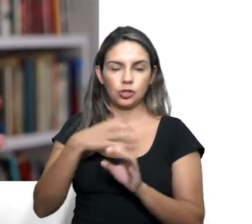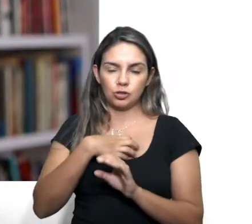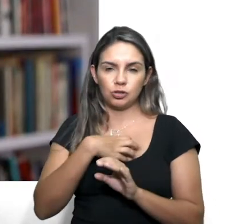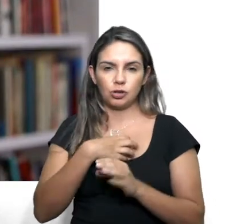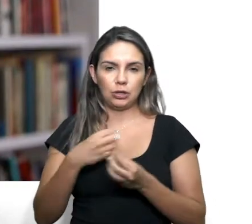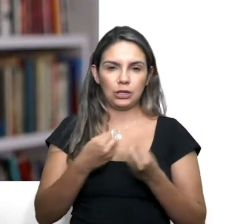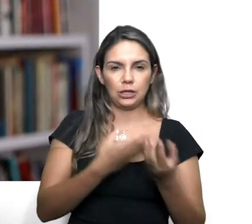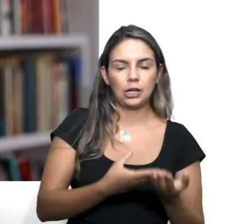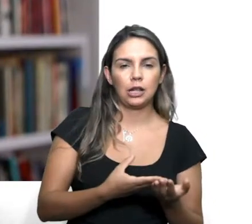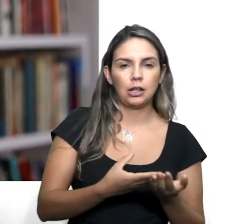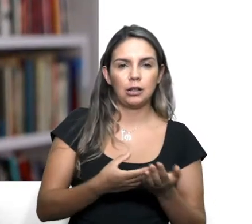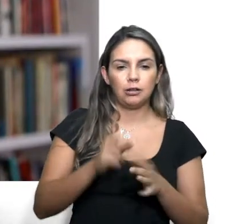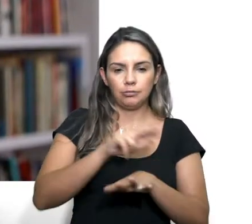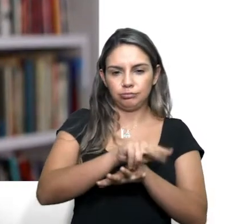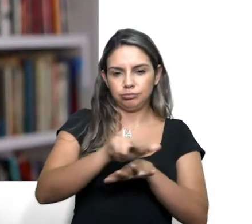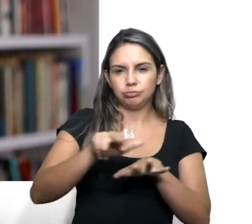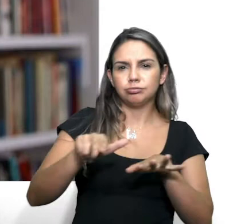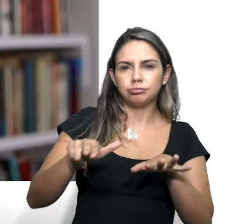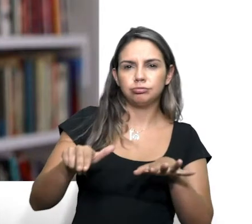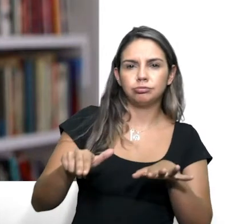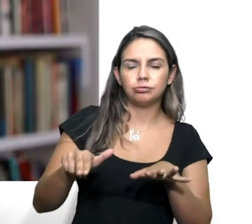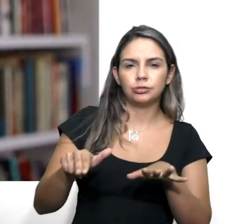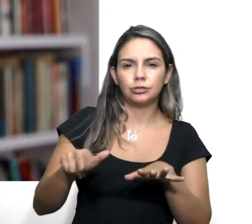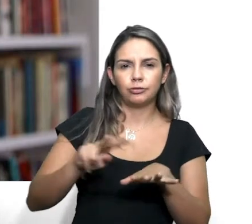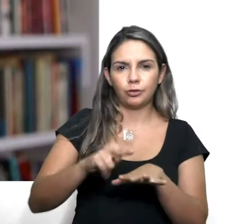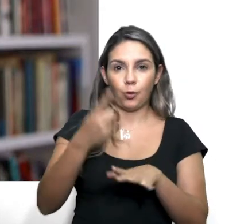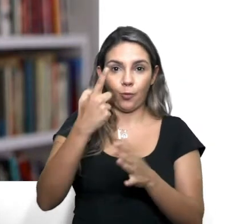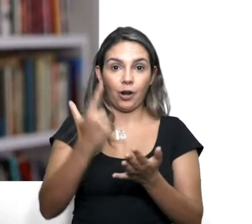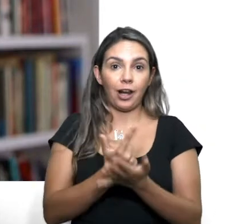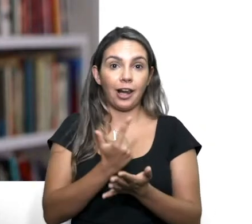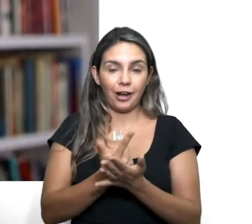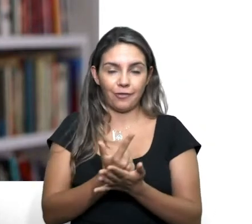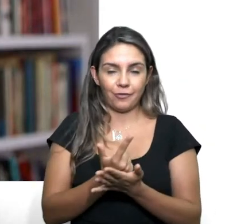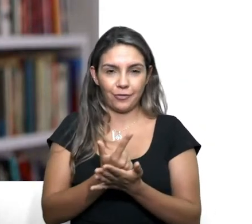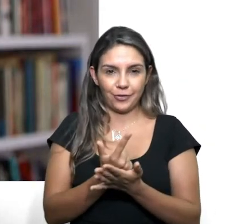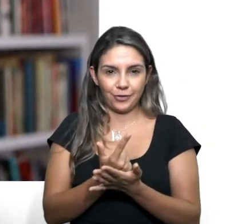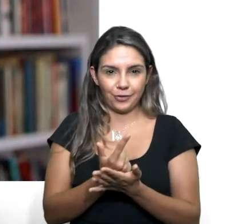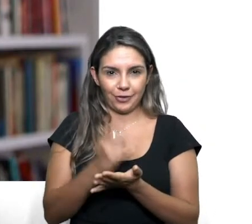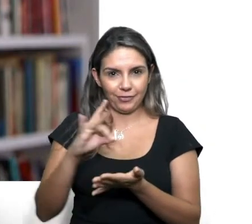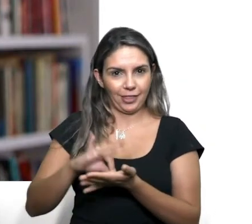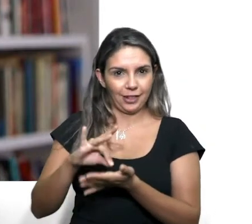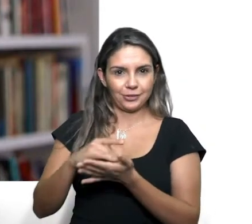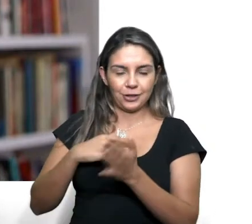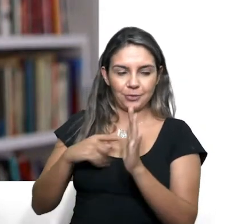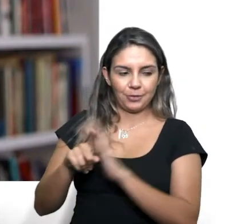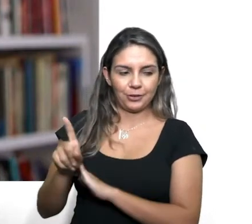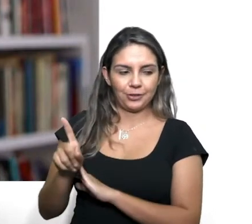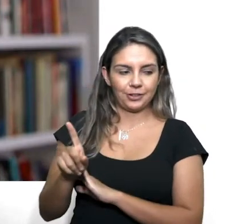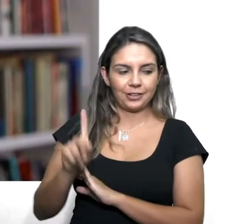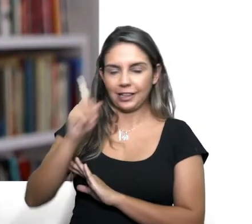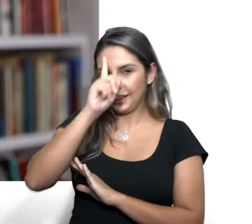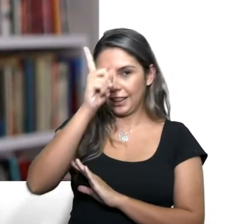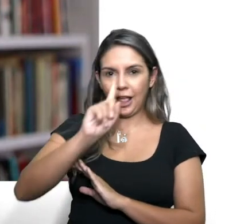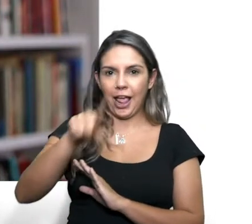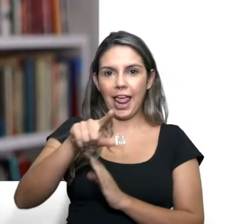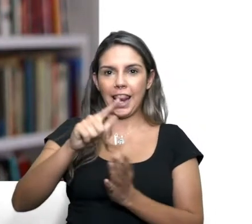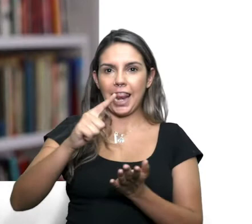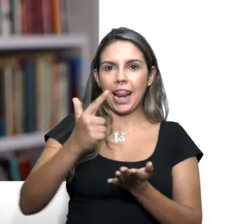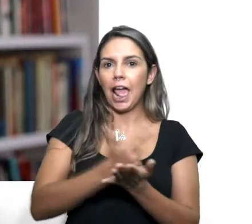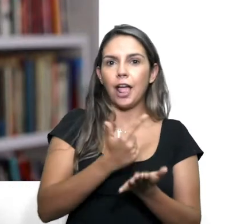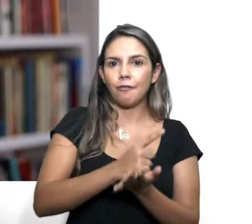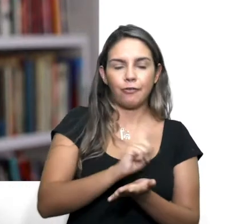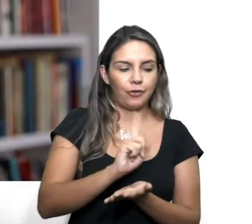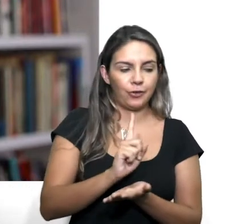forma multifacetada, virou um livro, é isso mesmo? Porque não é, a ideia não era virar um livro, não